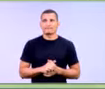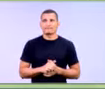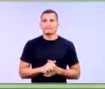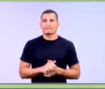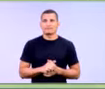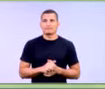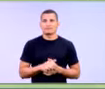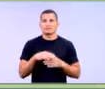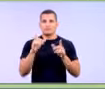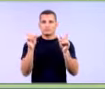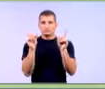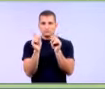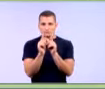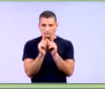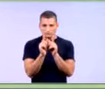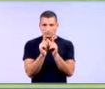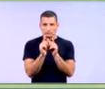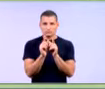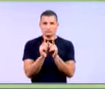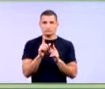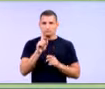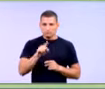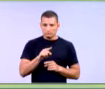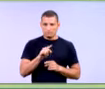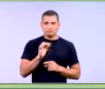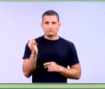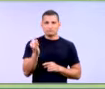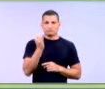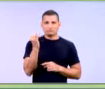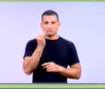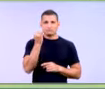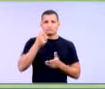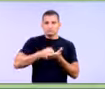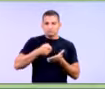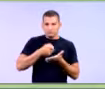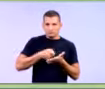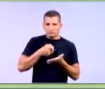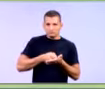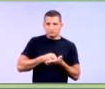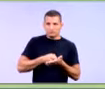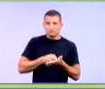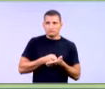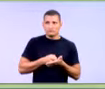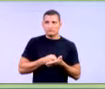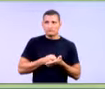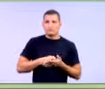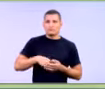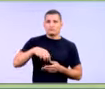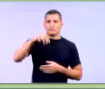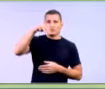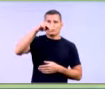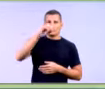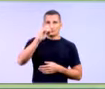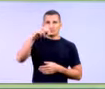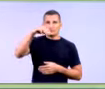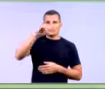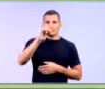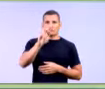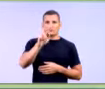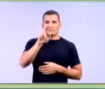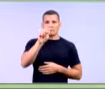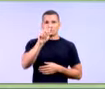E o resumo, ele é um elemento obrigatório nas monografias.